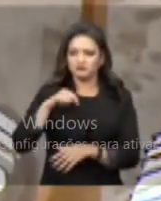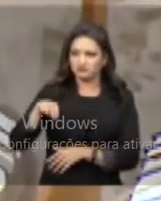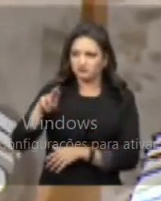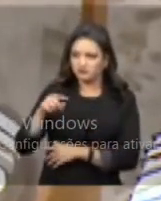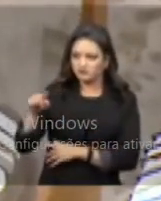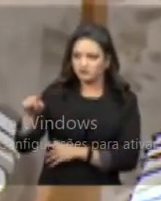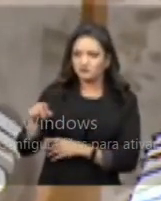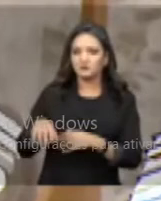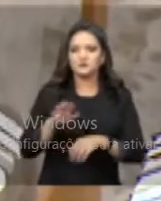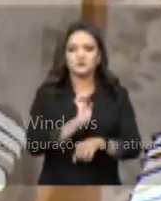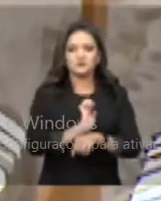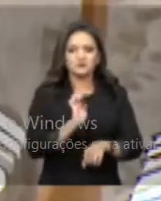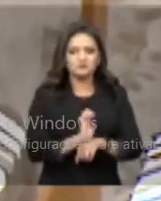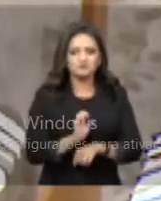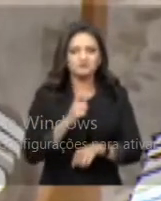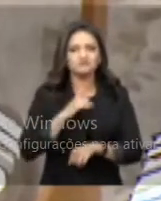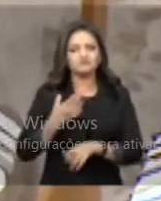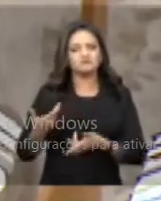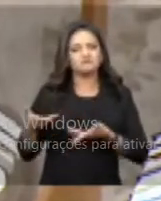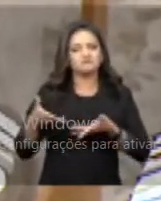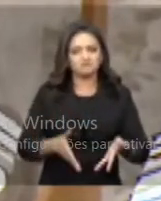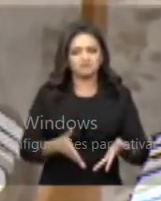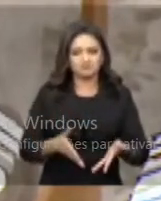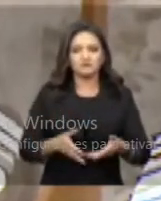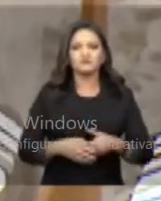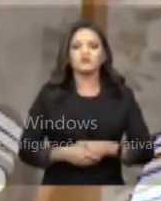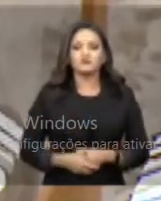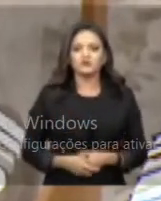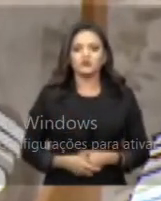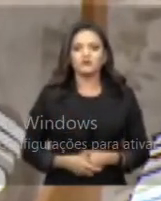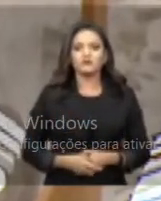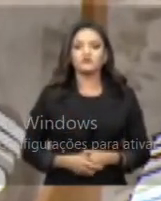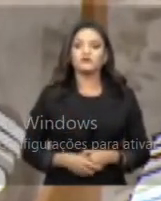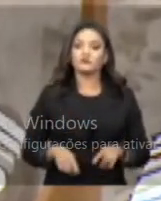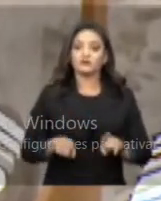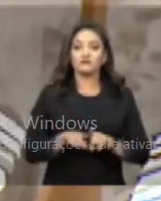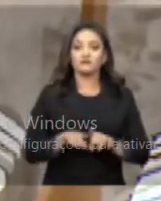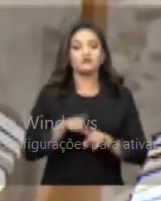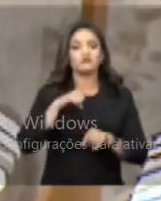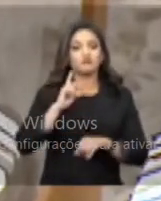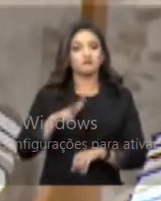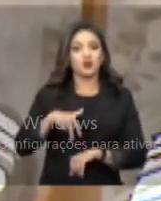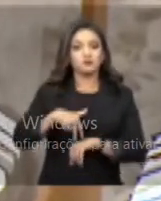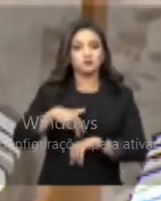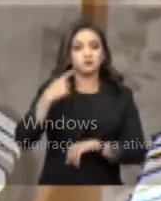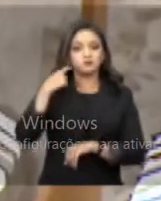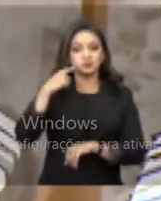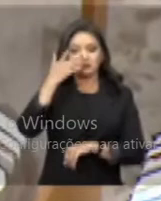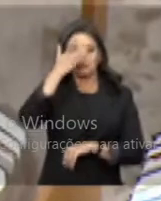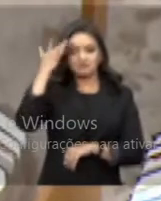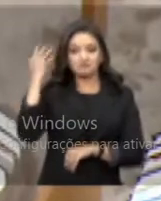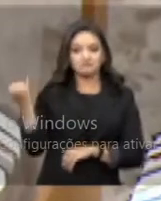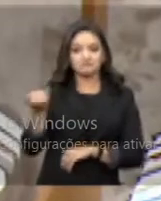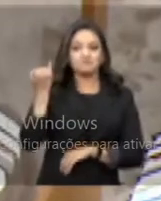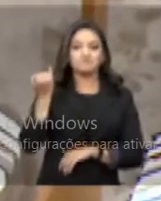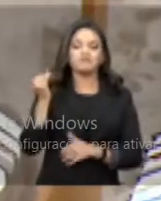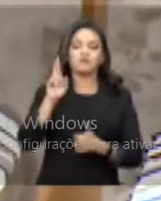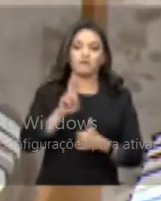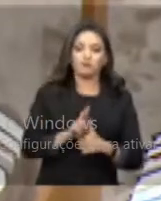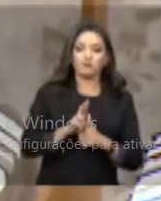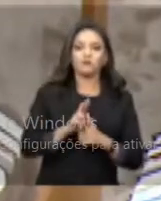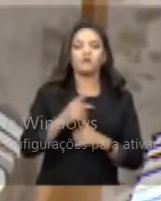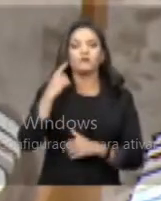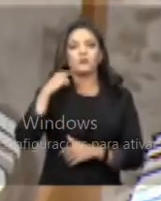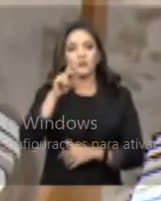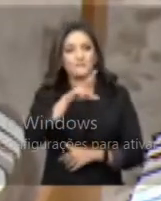dos Estados, essa casa. Inclusive, trouxe à tribuna grandes oradores, tanto da advocacia privada quanto